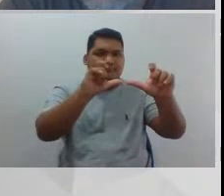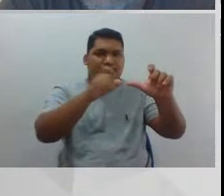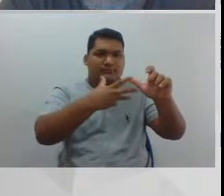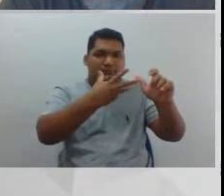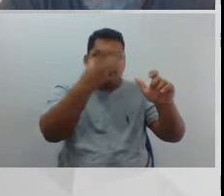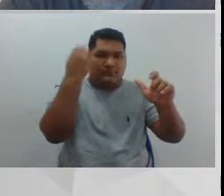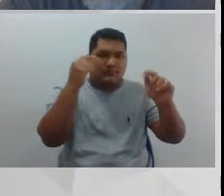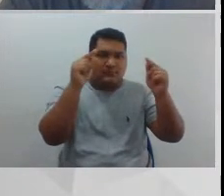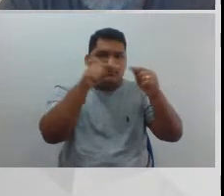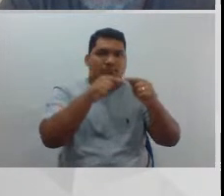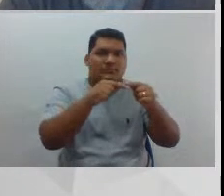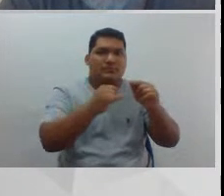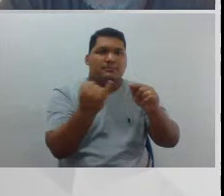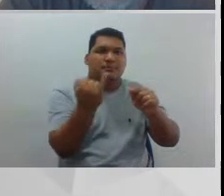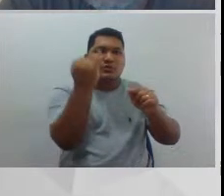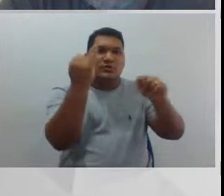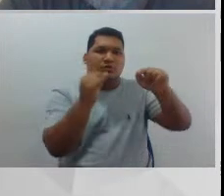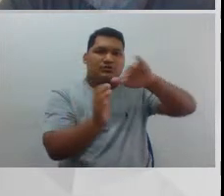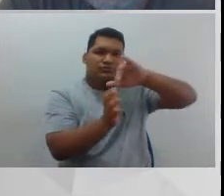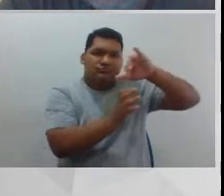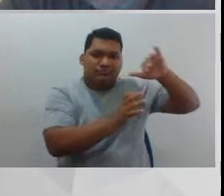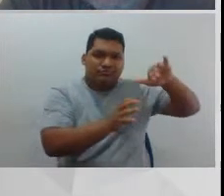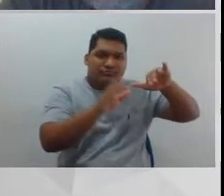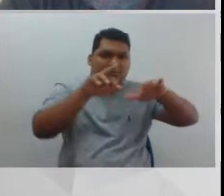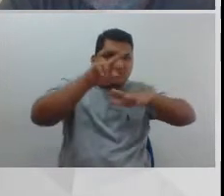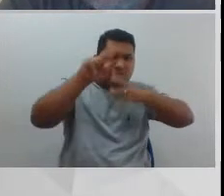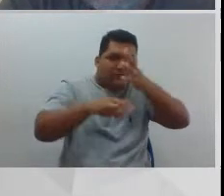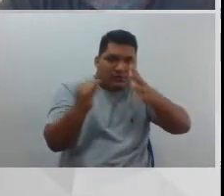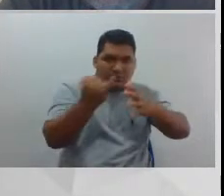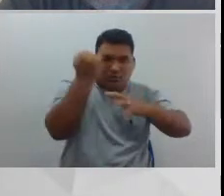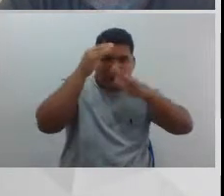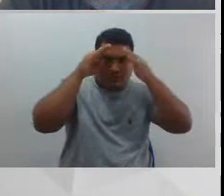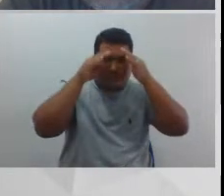fixa no que é importante.